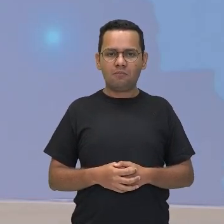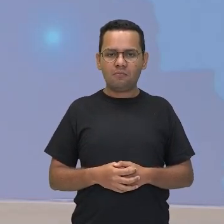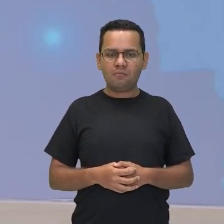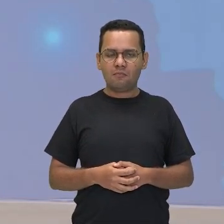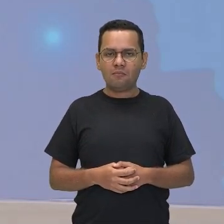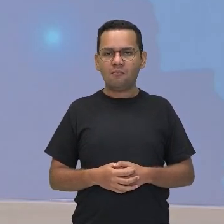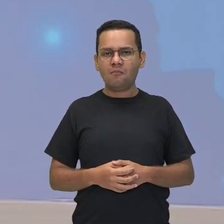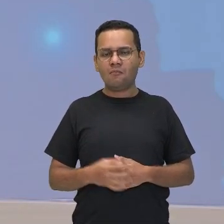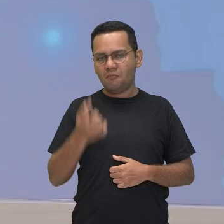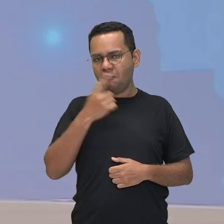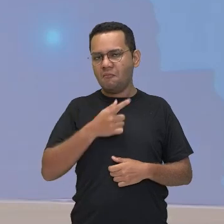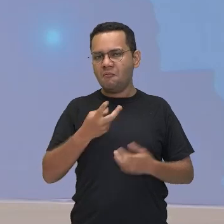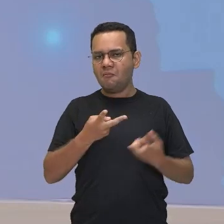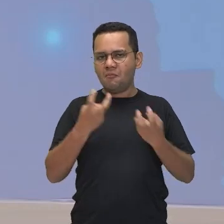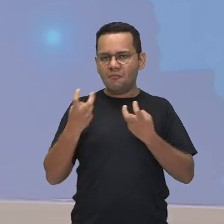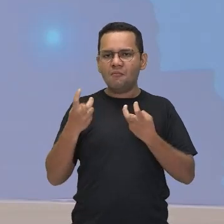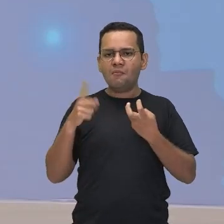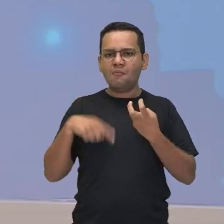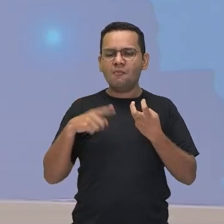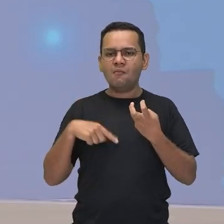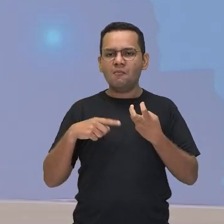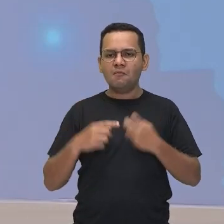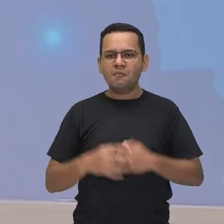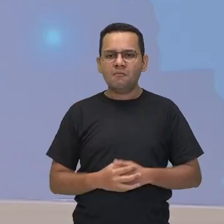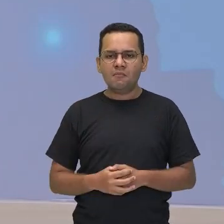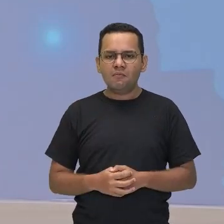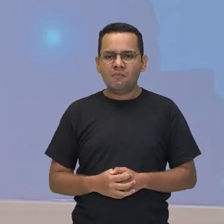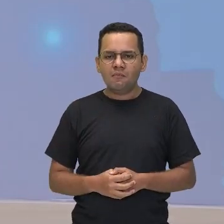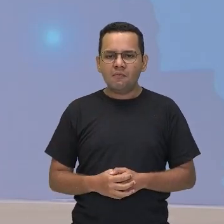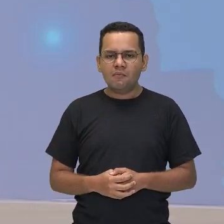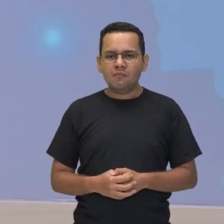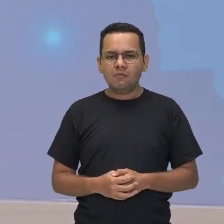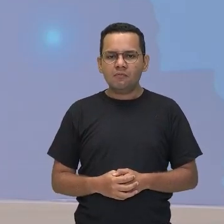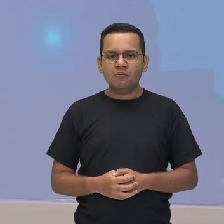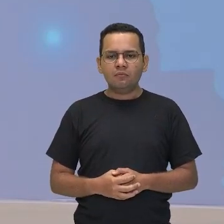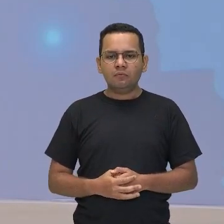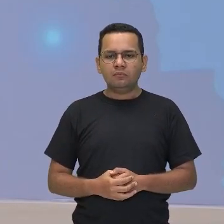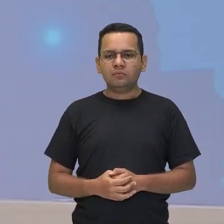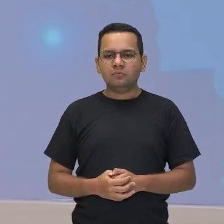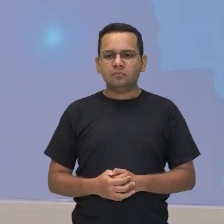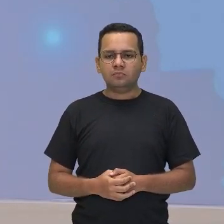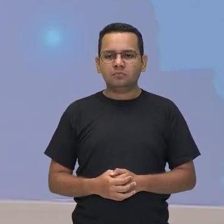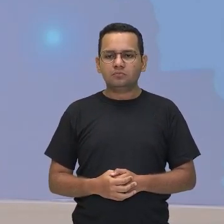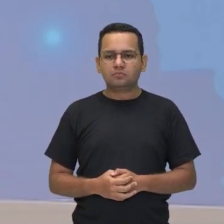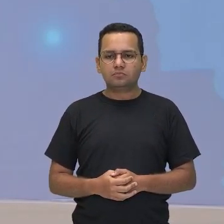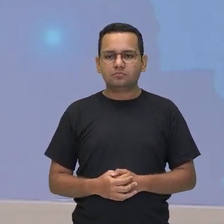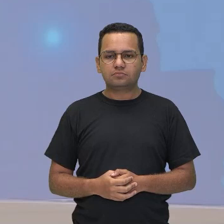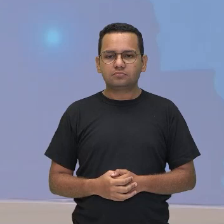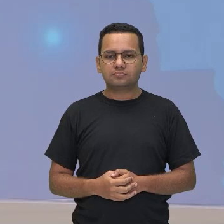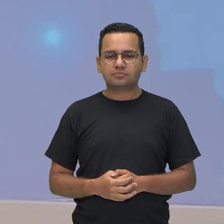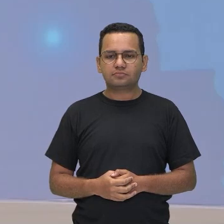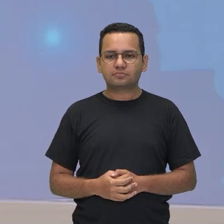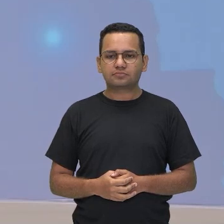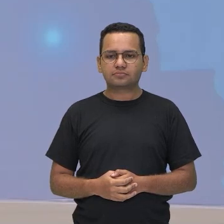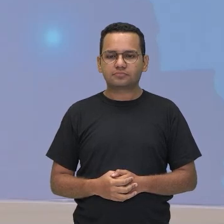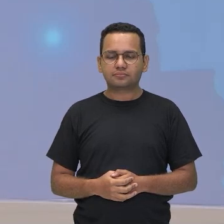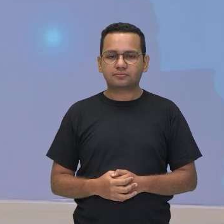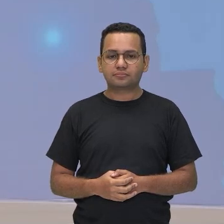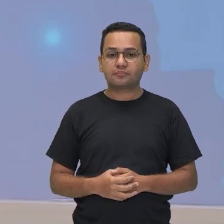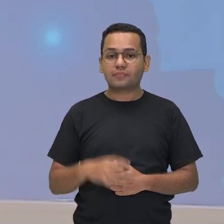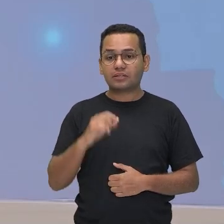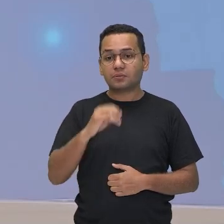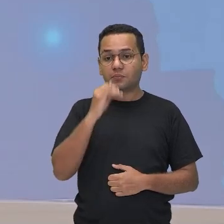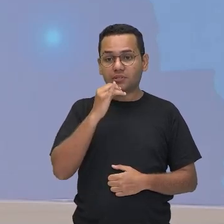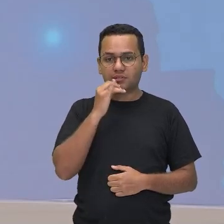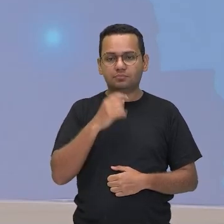sistema decantado, né? O processo aqui é de decantação, como eu havia comentado com vocês, que é aquele em que um dos componentes é